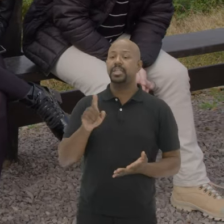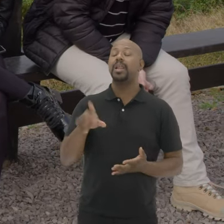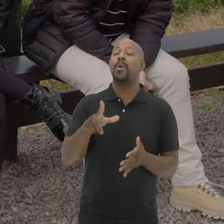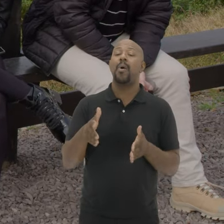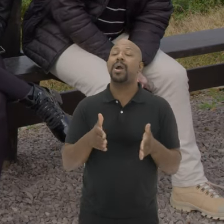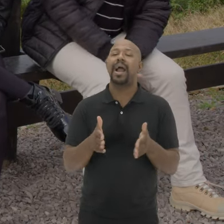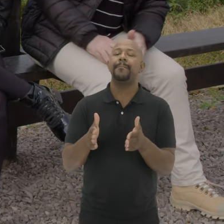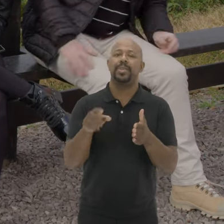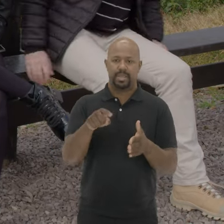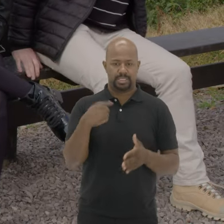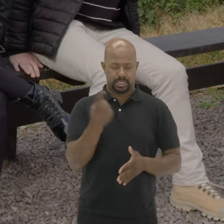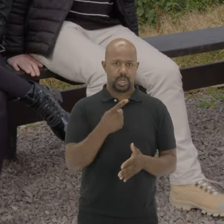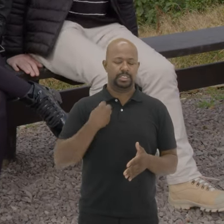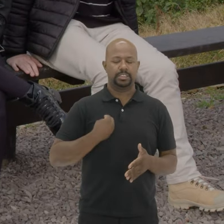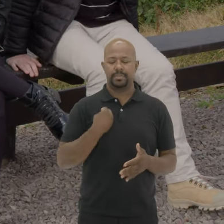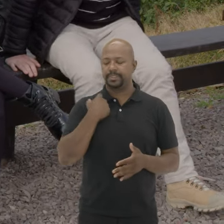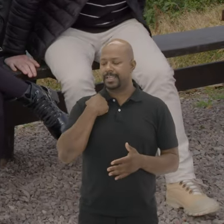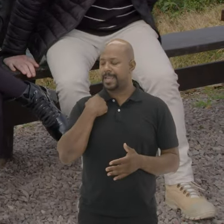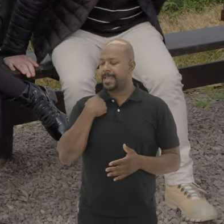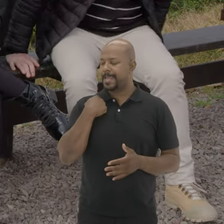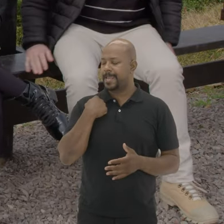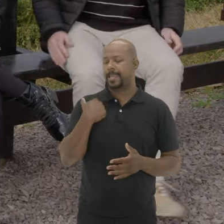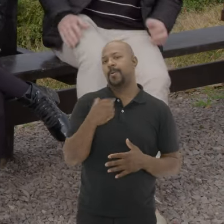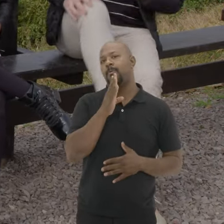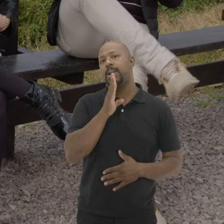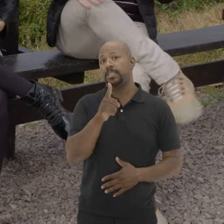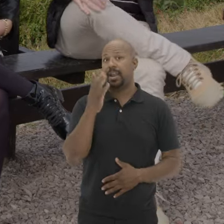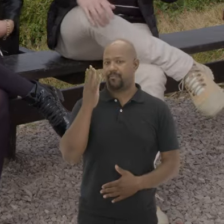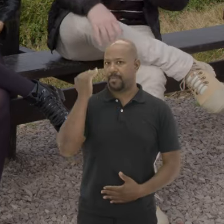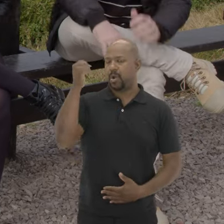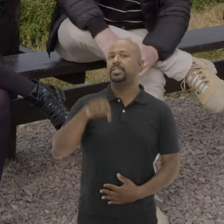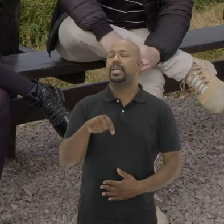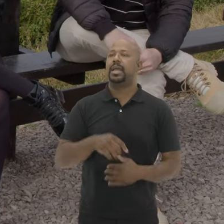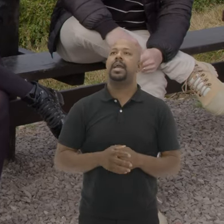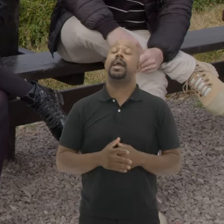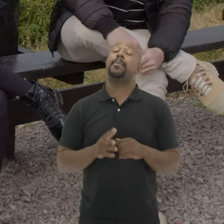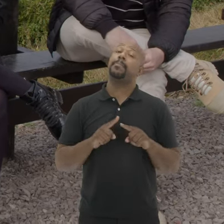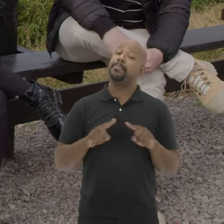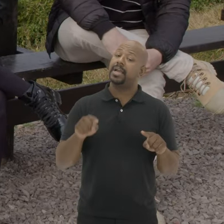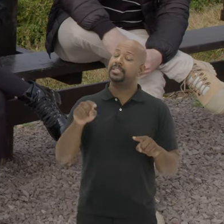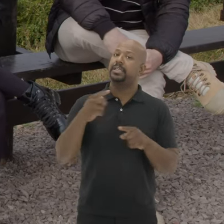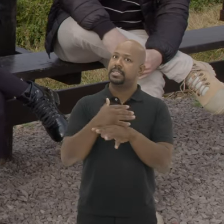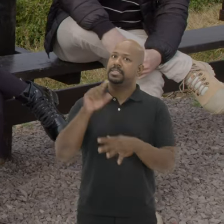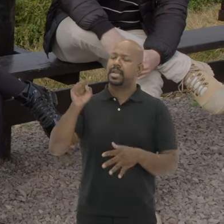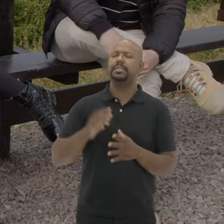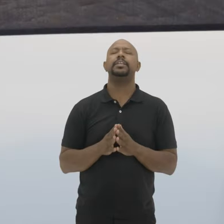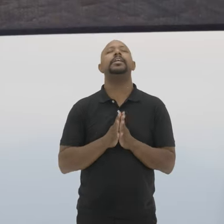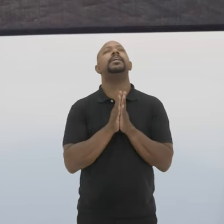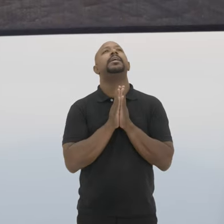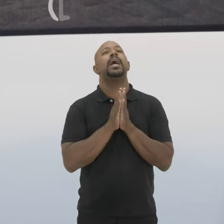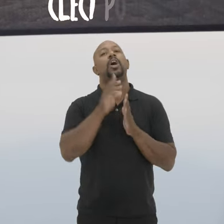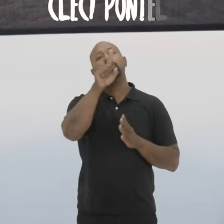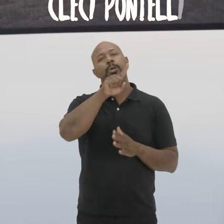na verdade, não é o caminho esse que nós estamos. Daqui eu conheço e que é famosa na cidade. Cleci, né?